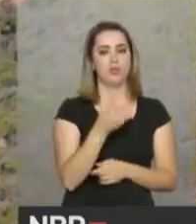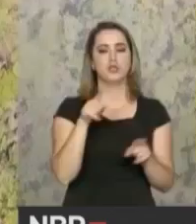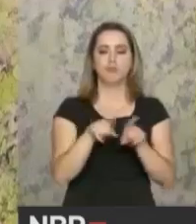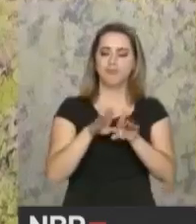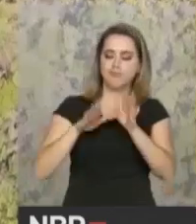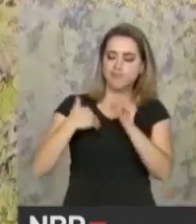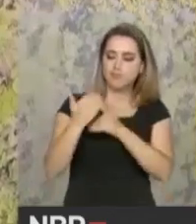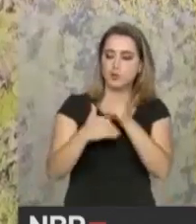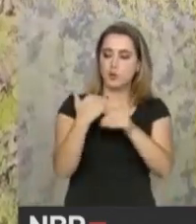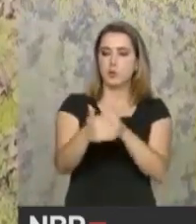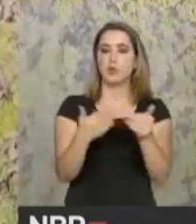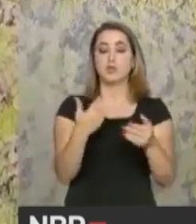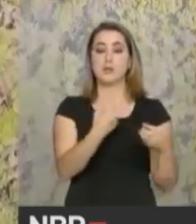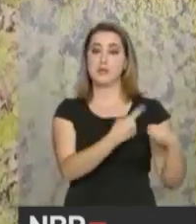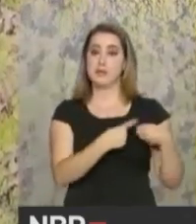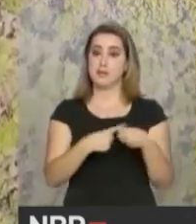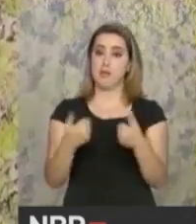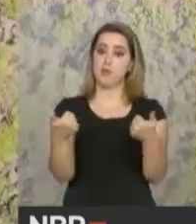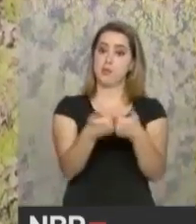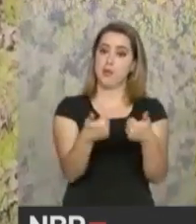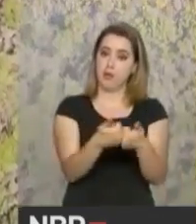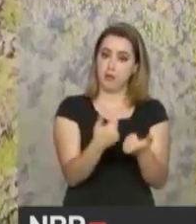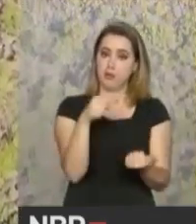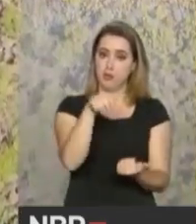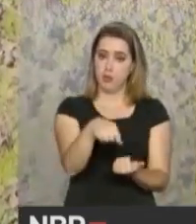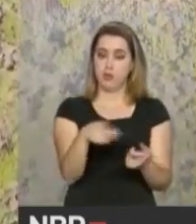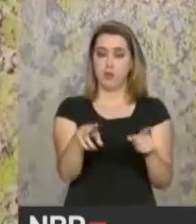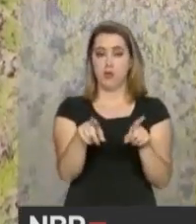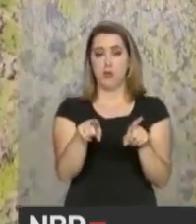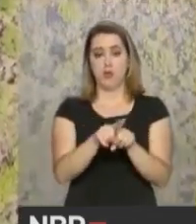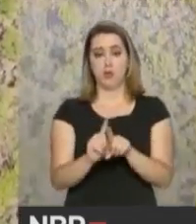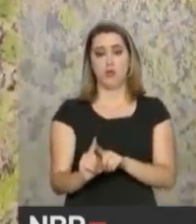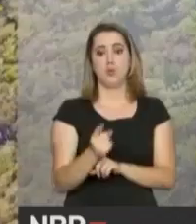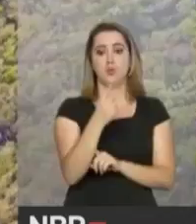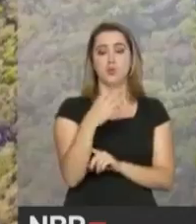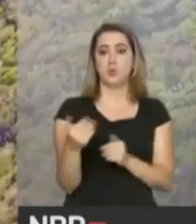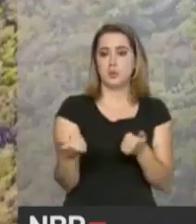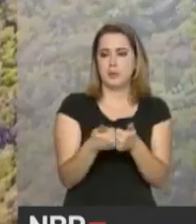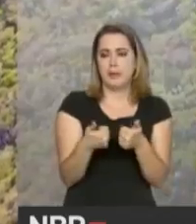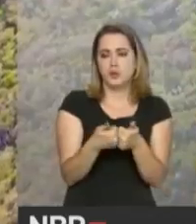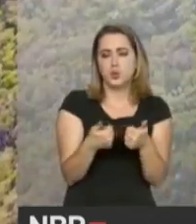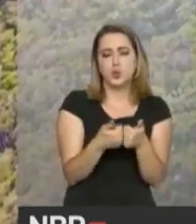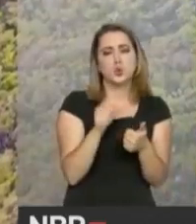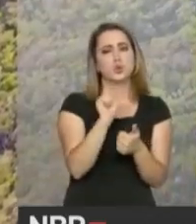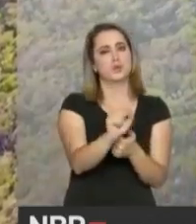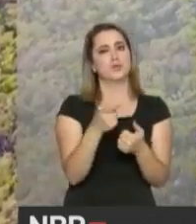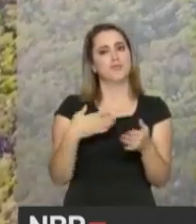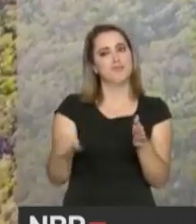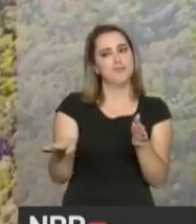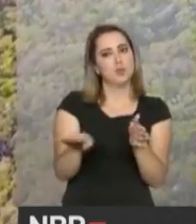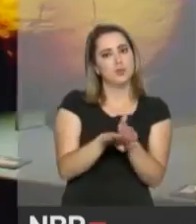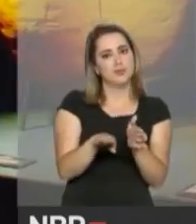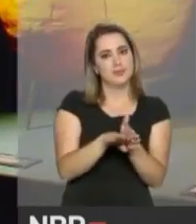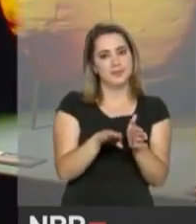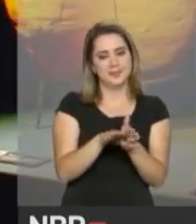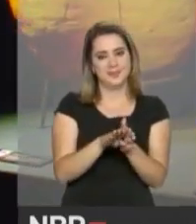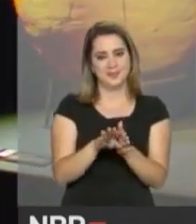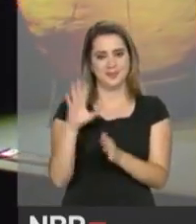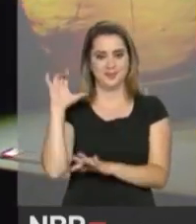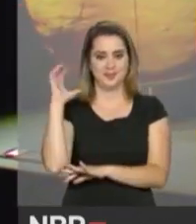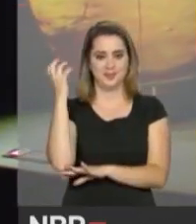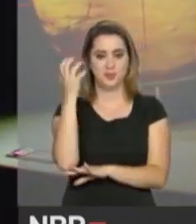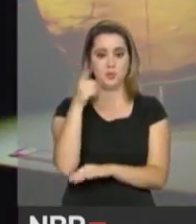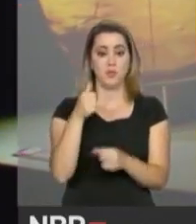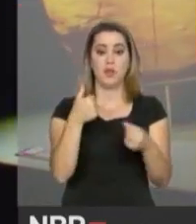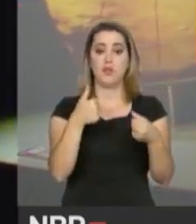dos municípios na Serra da Capivara. São Raimundo Nonato é um dos mais próximos às principais entradas do parque. Na